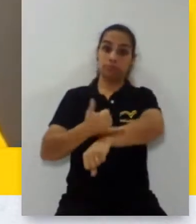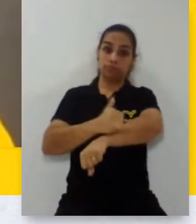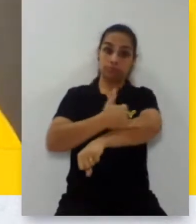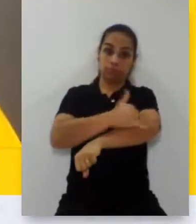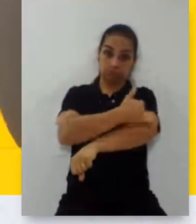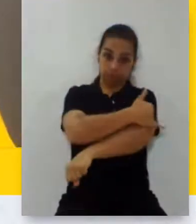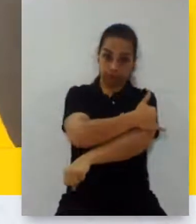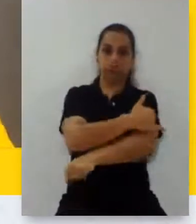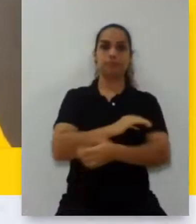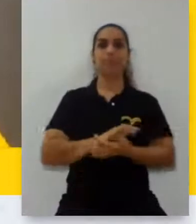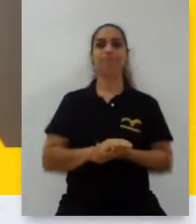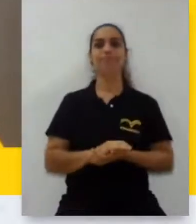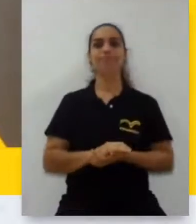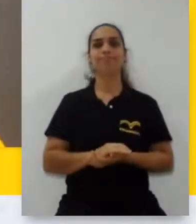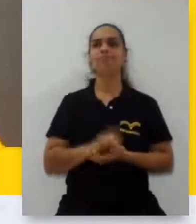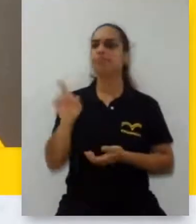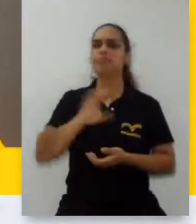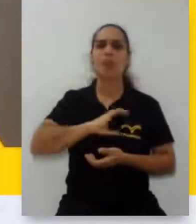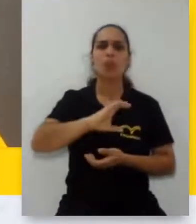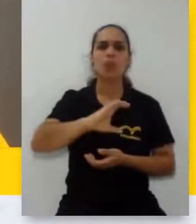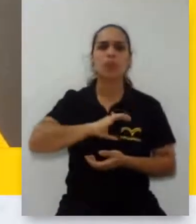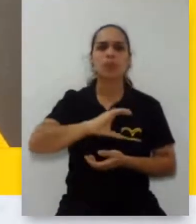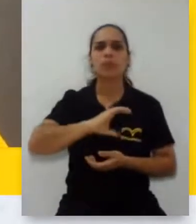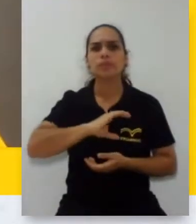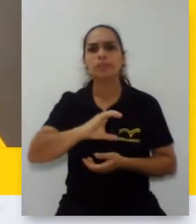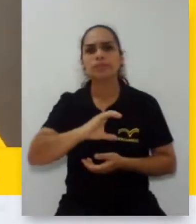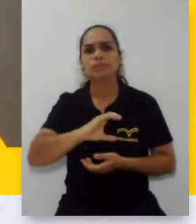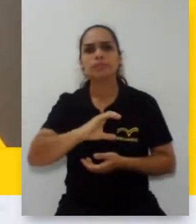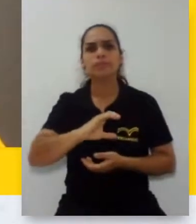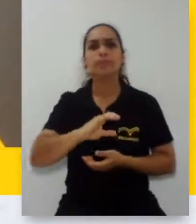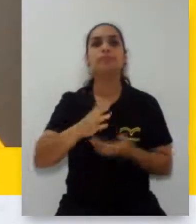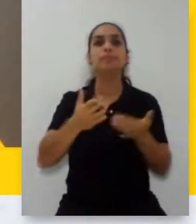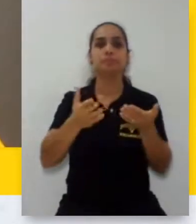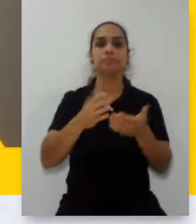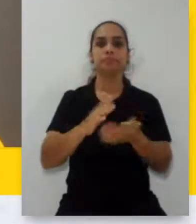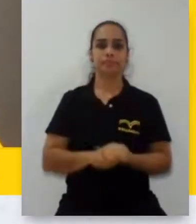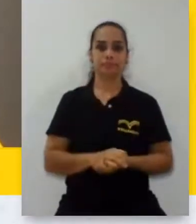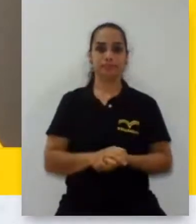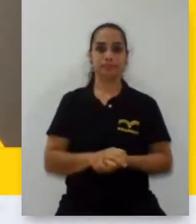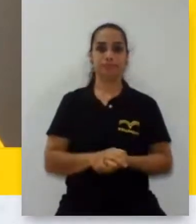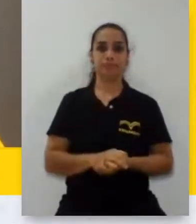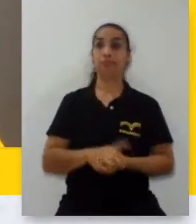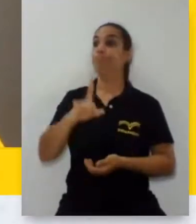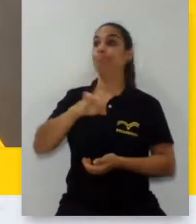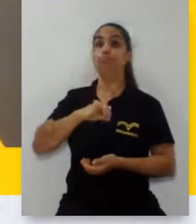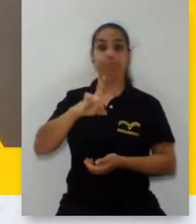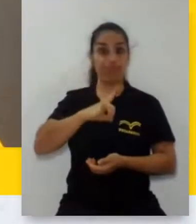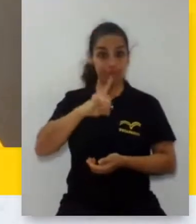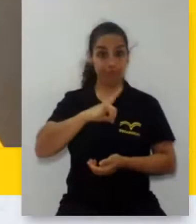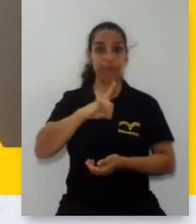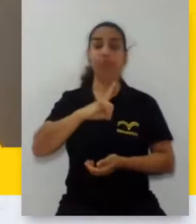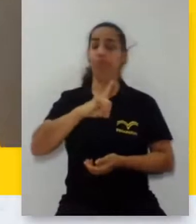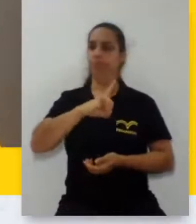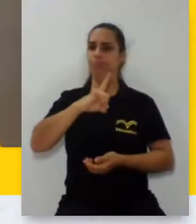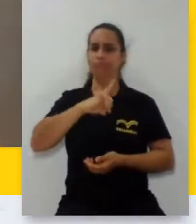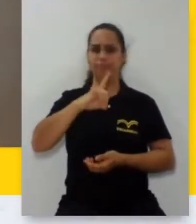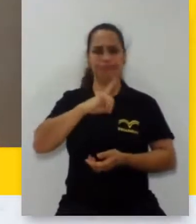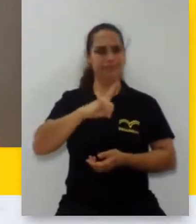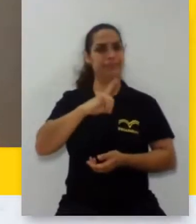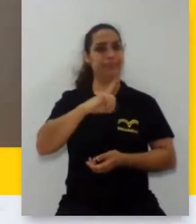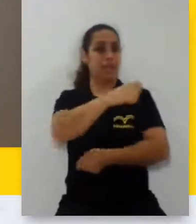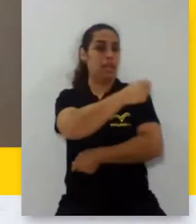professor. Queria dizer que nós temos muitos acadêmicos participando, equipes dos polos, e todo